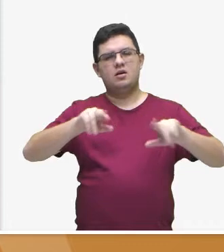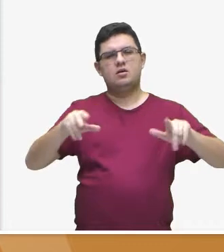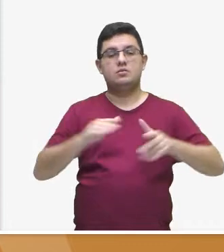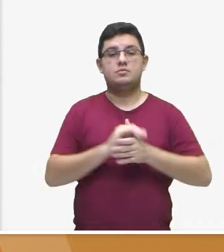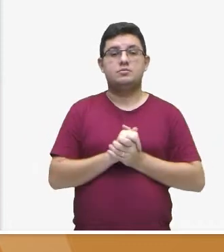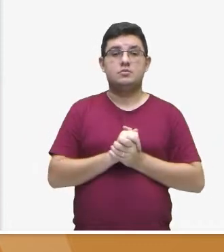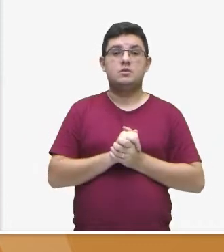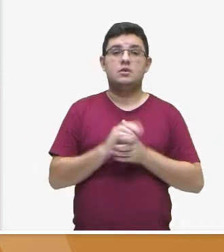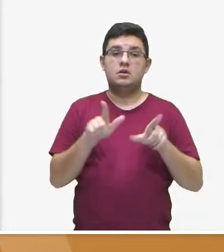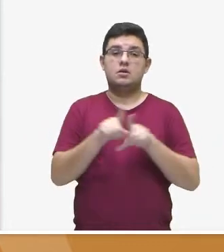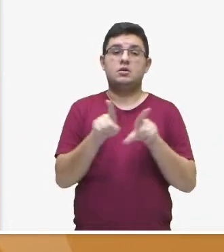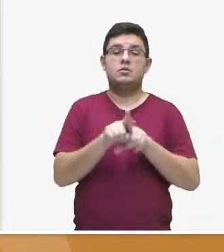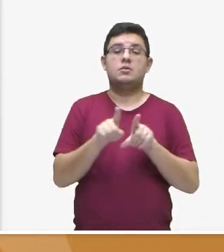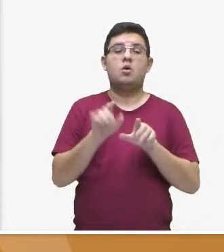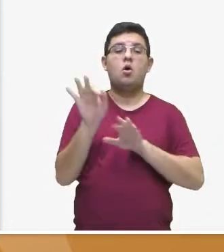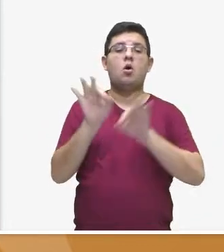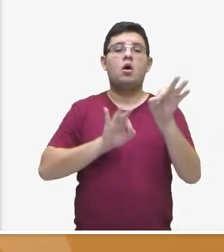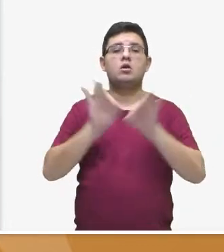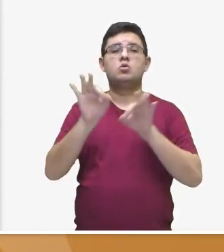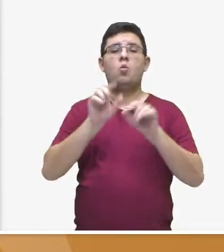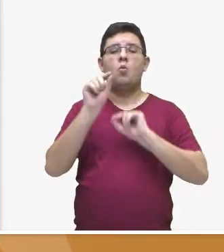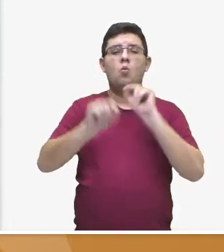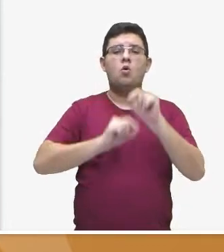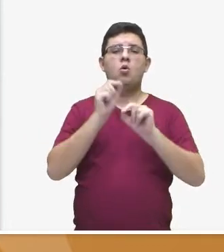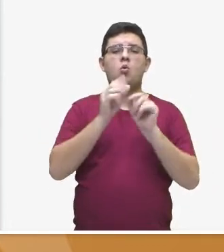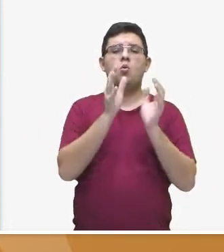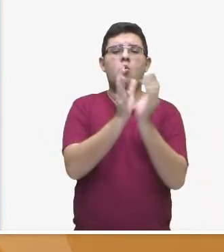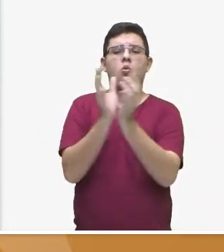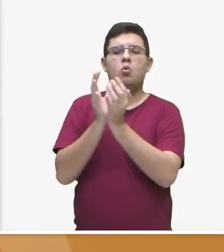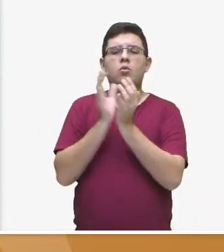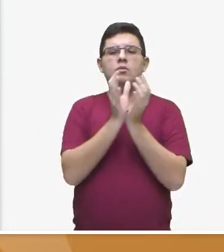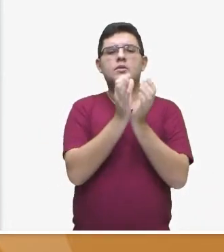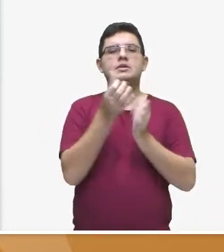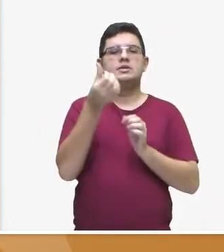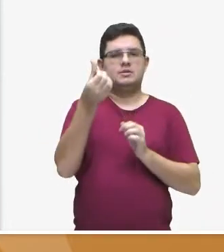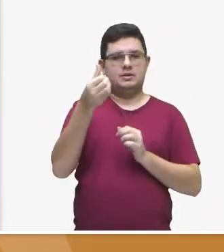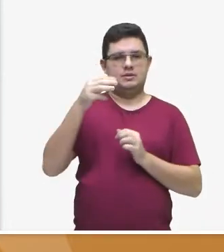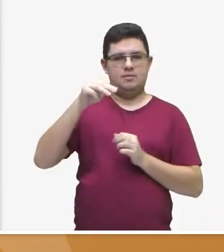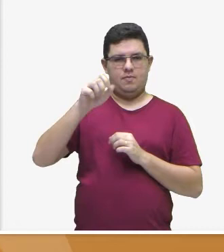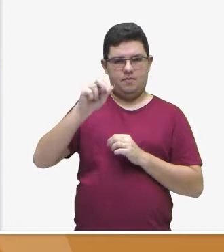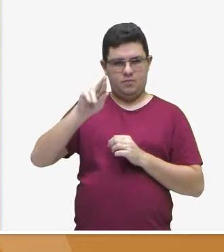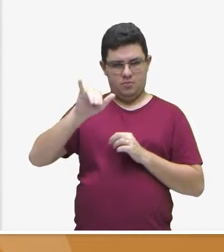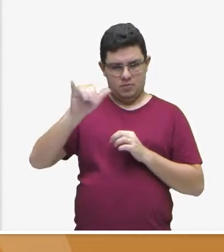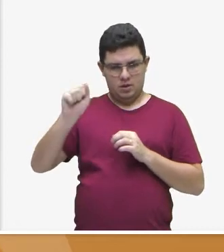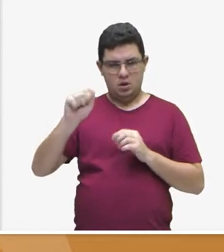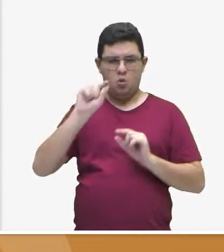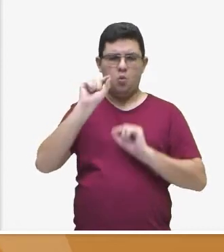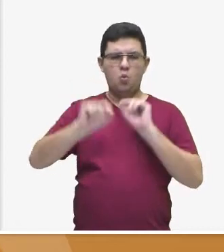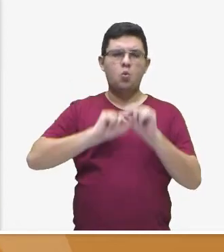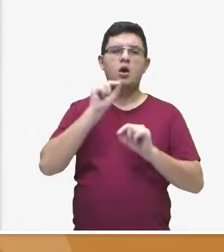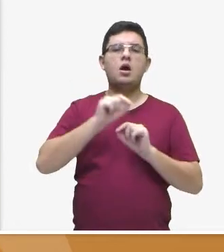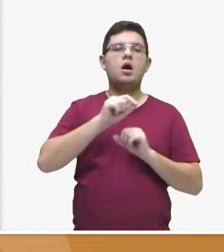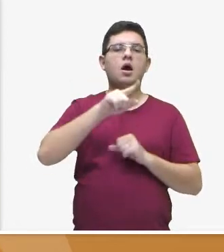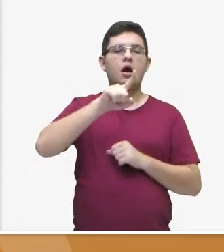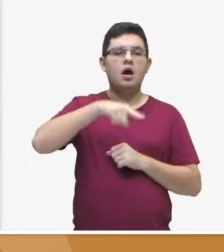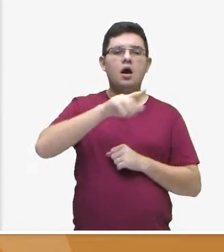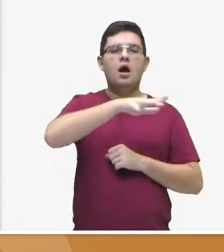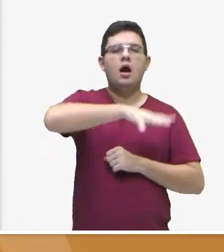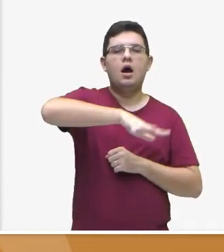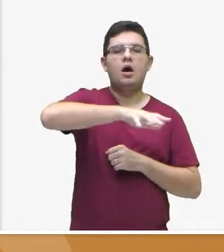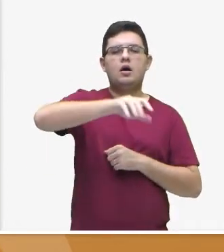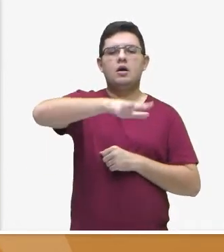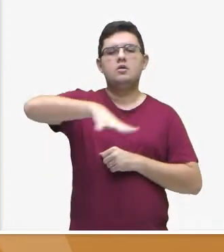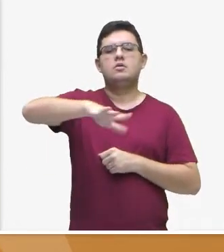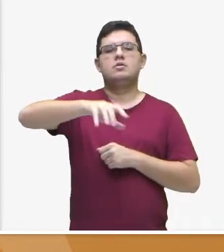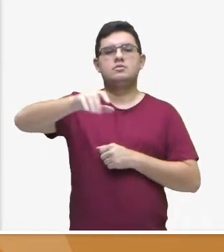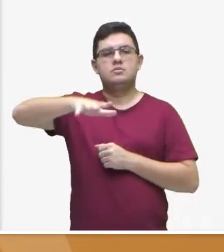chamadas Seis Marias. O que são as Seis Marias, professor? São lotes de terra, grandes lotes de terras.